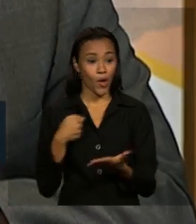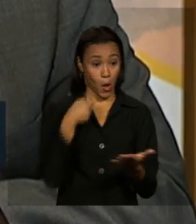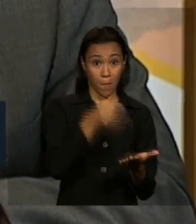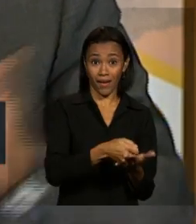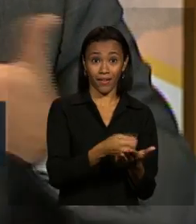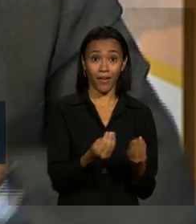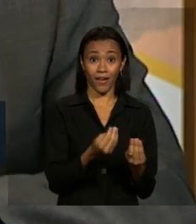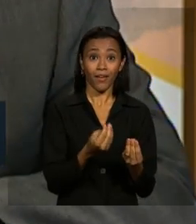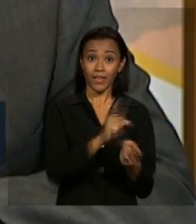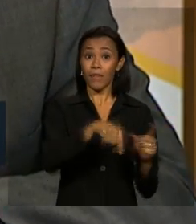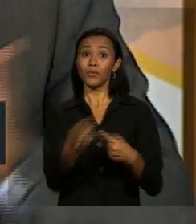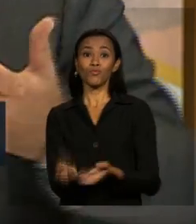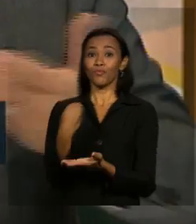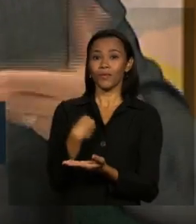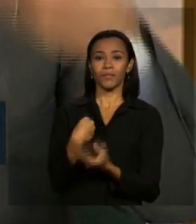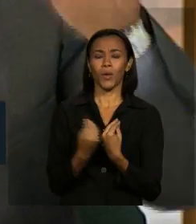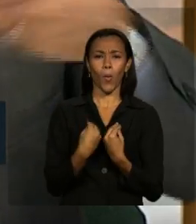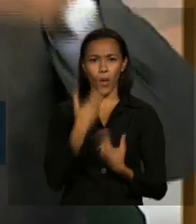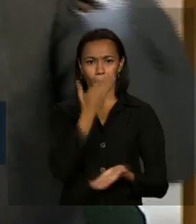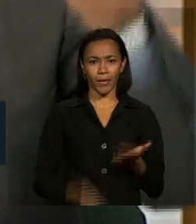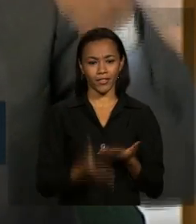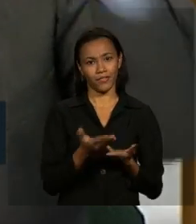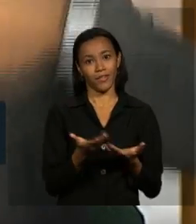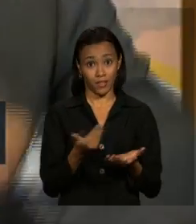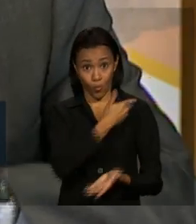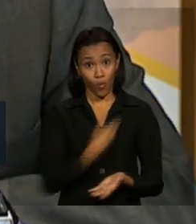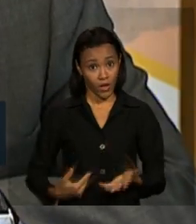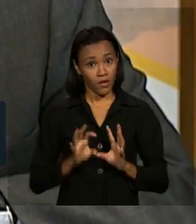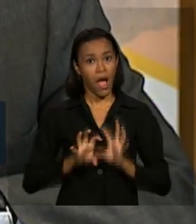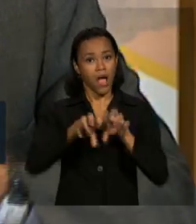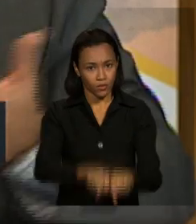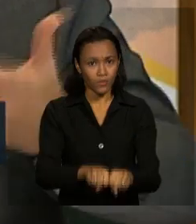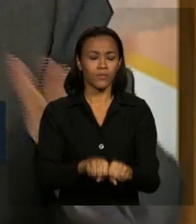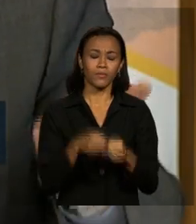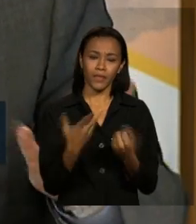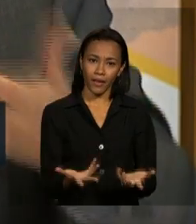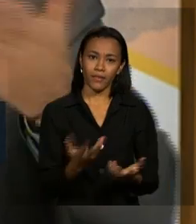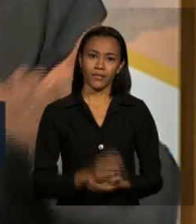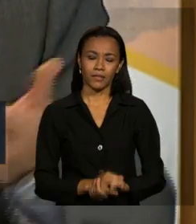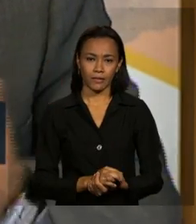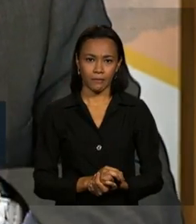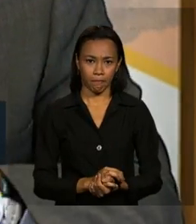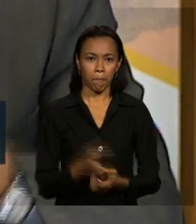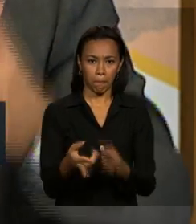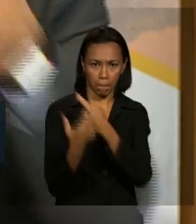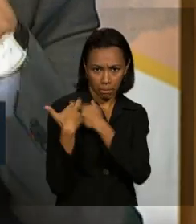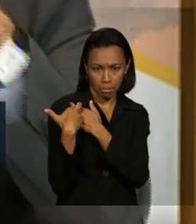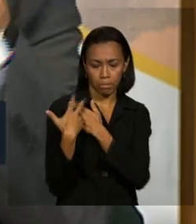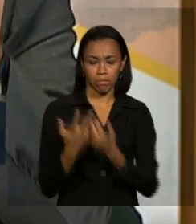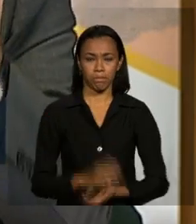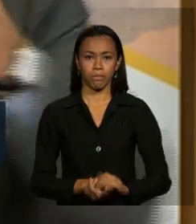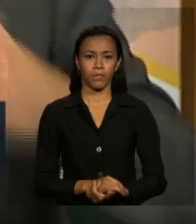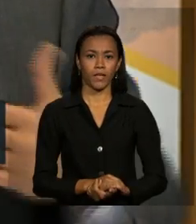receber do lado de cá então eu tive um déficit o governo assume a a a é como se fosse um subsídio aqui